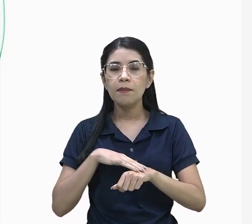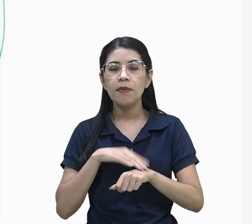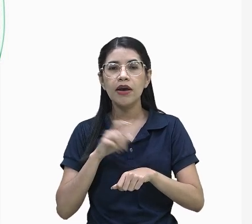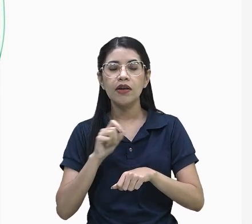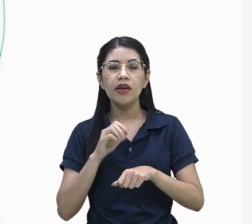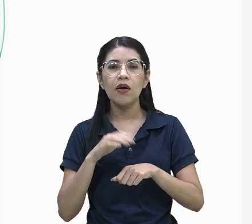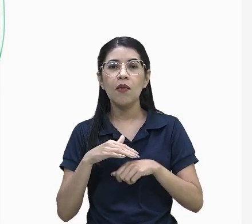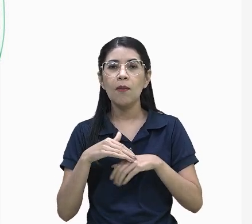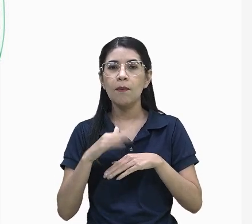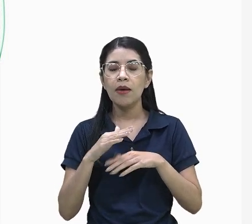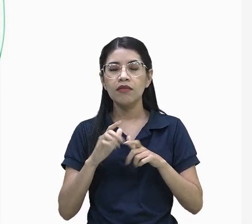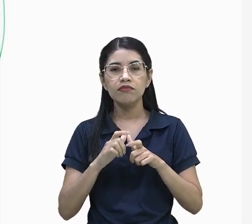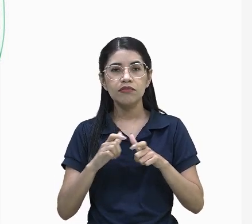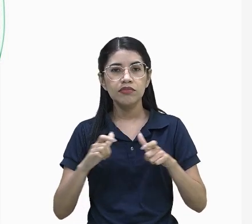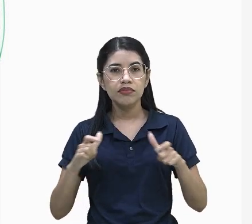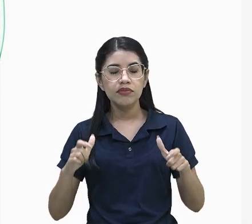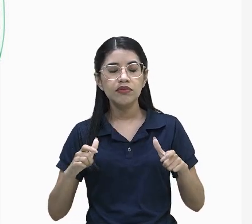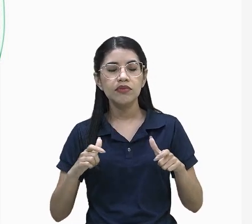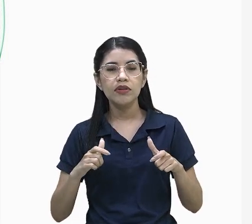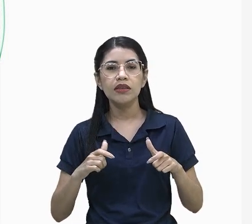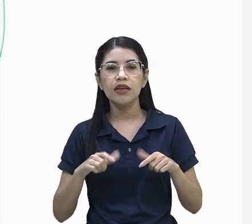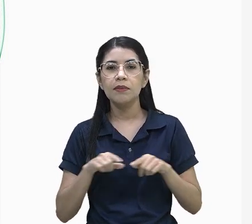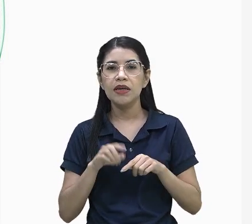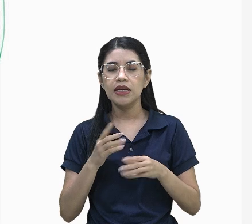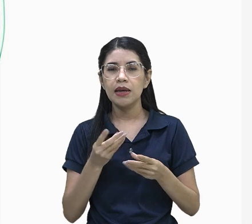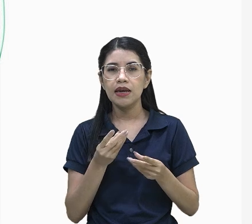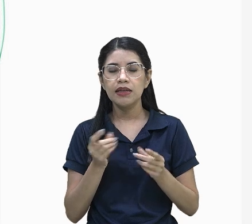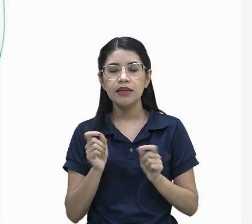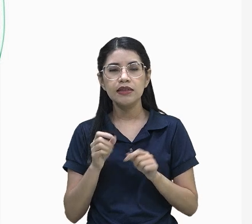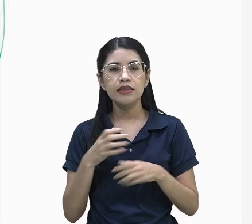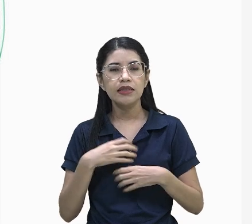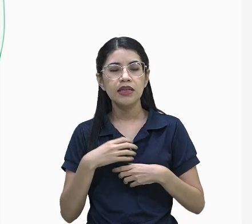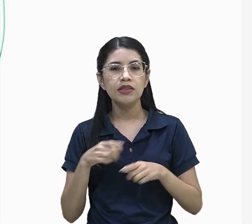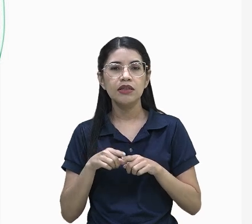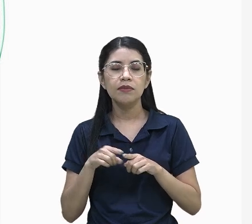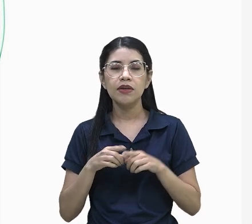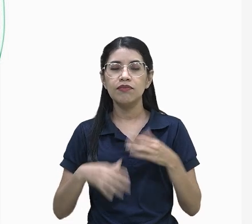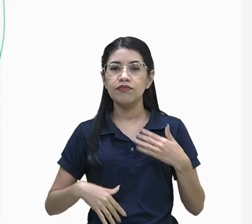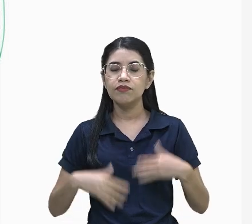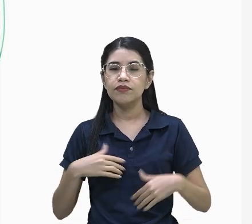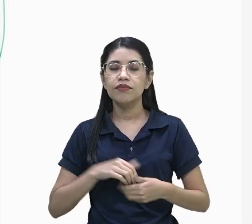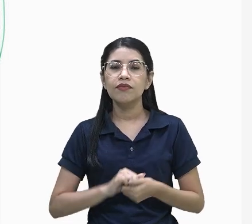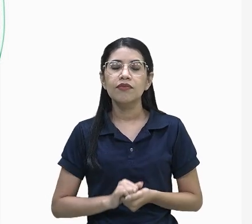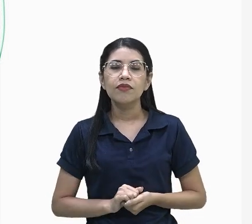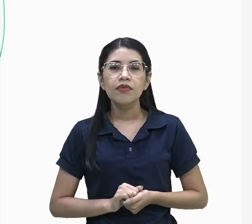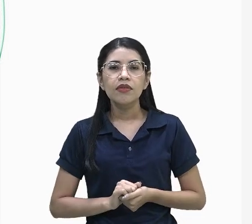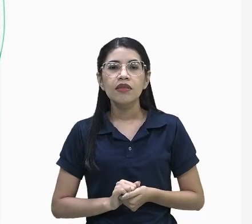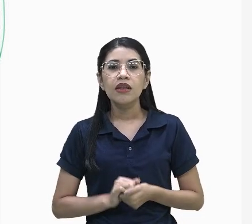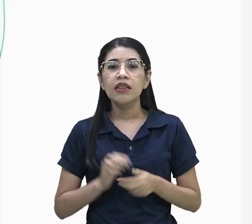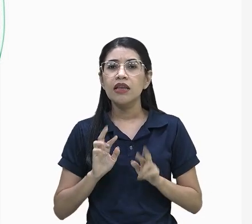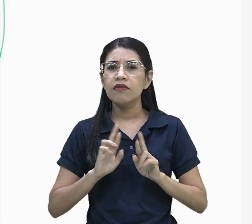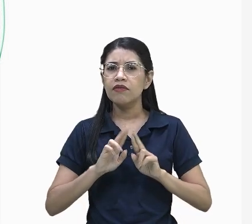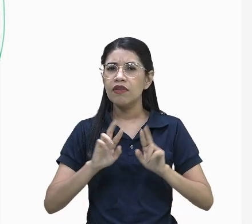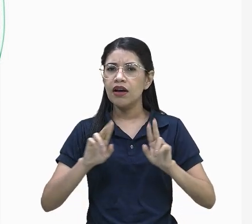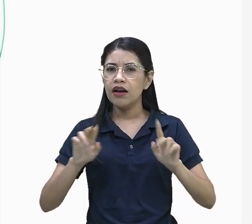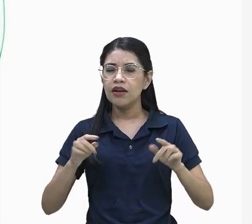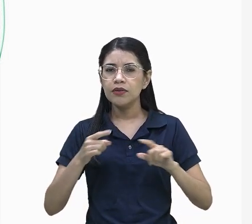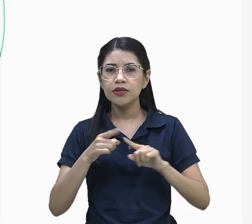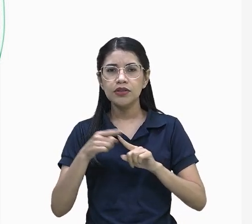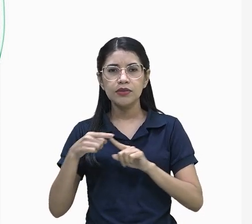o maior órgão sensorial e, quiçá, também o maior órgão do corpo humano. E contém diferentes tipos de